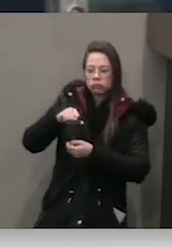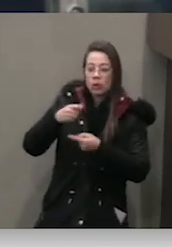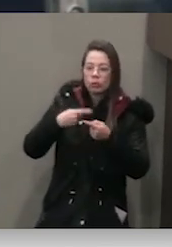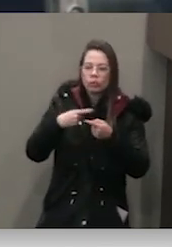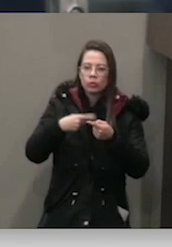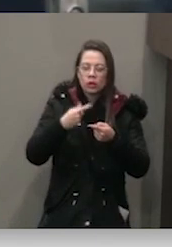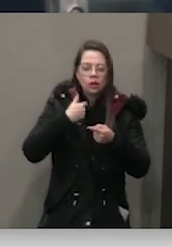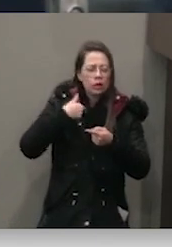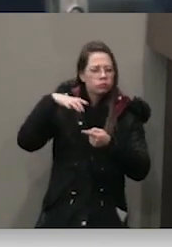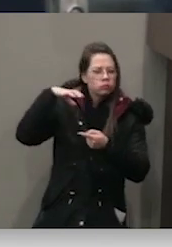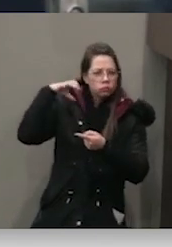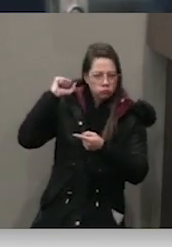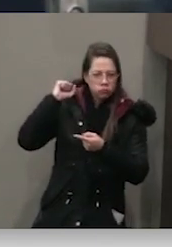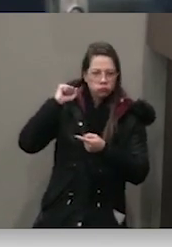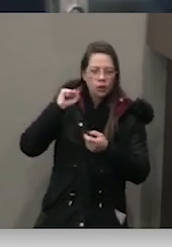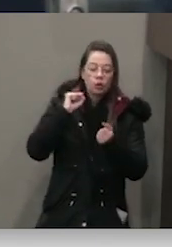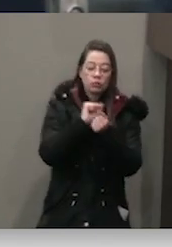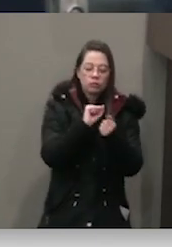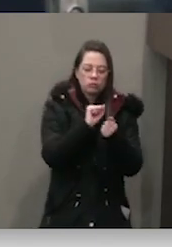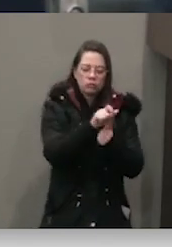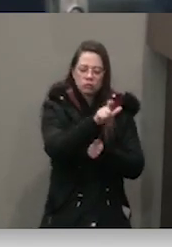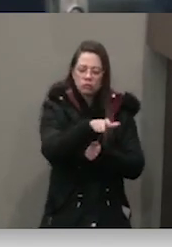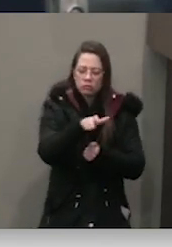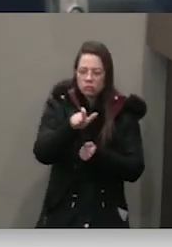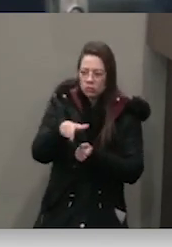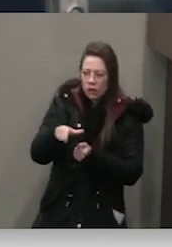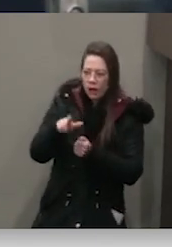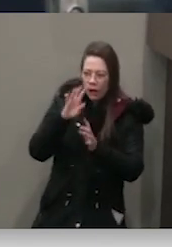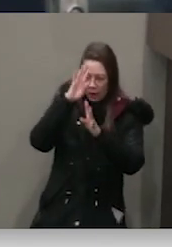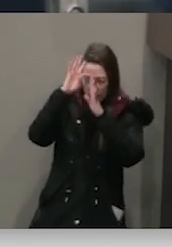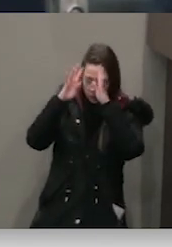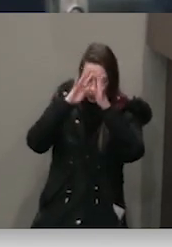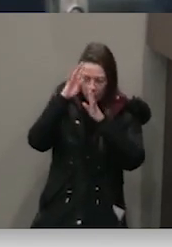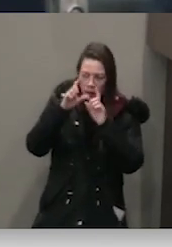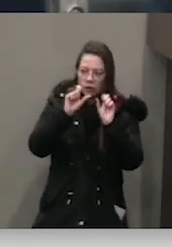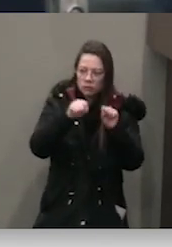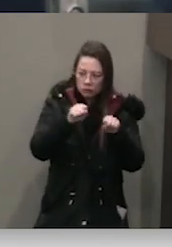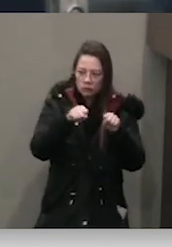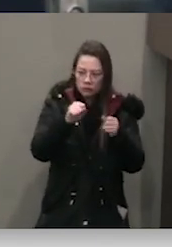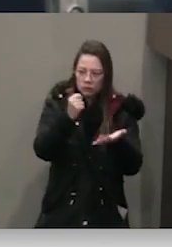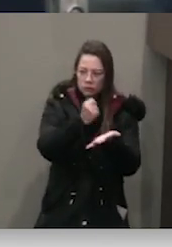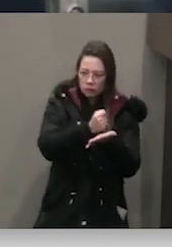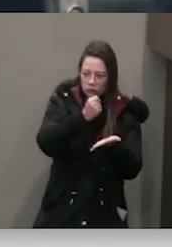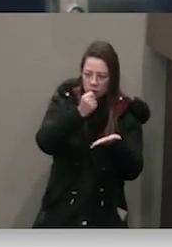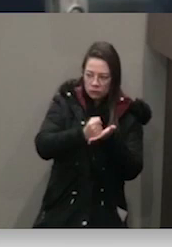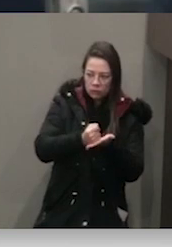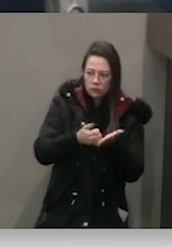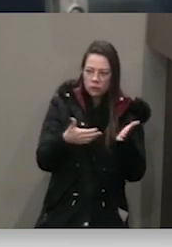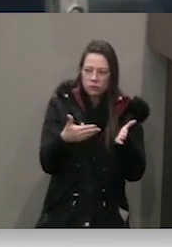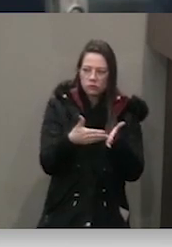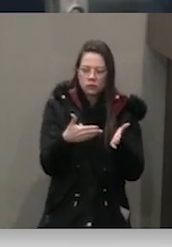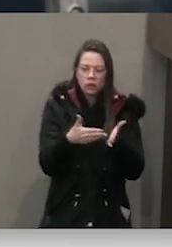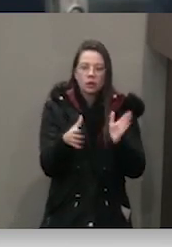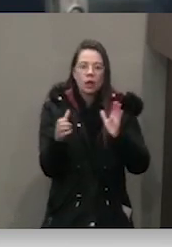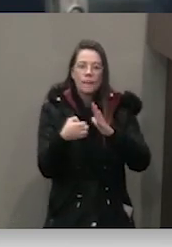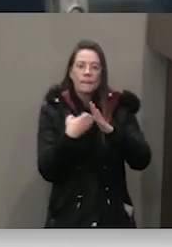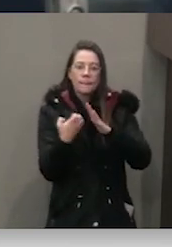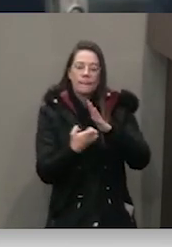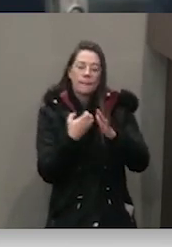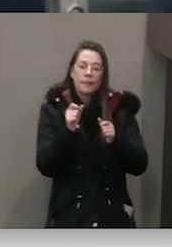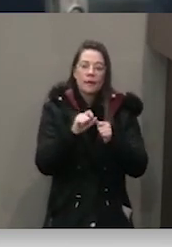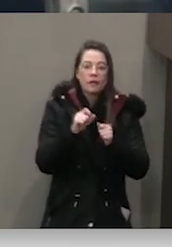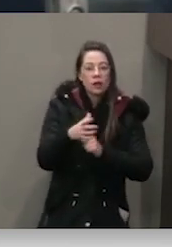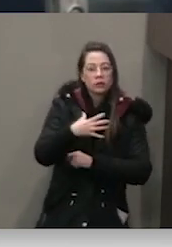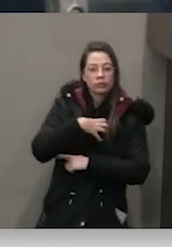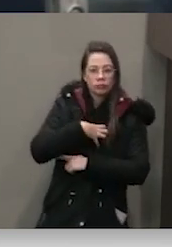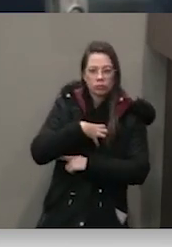porque eu ouvi, né, através da imprensa, que a ideia é sim contratar até uma empresa que faça isso.